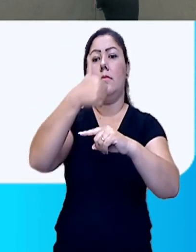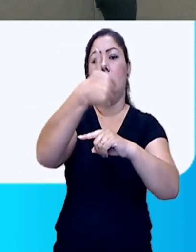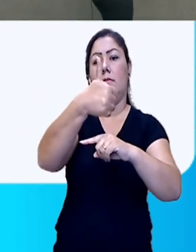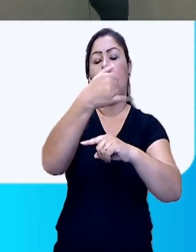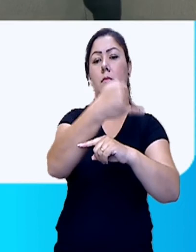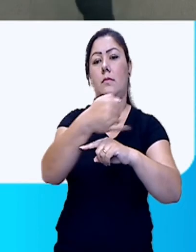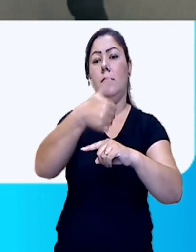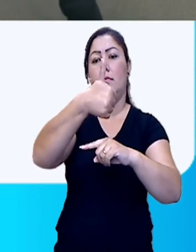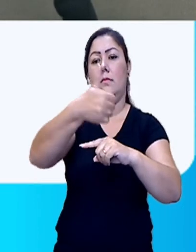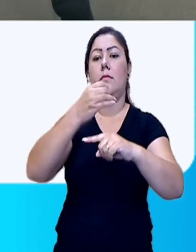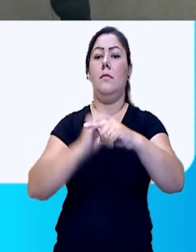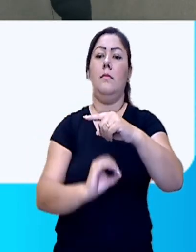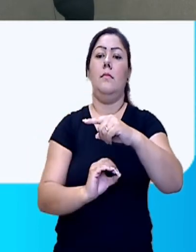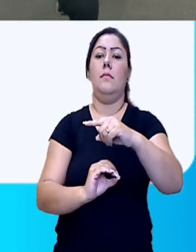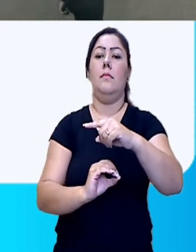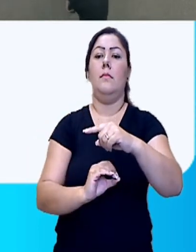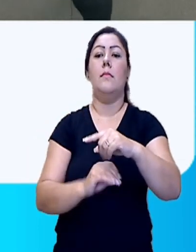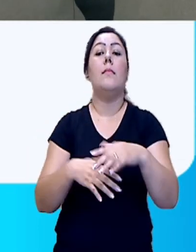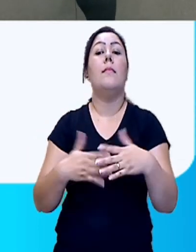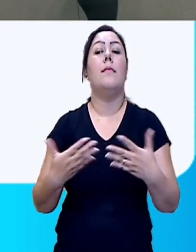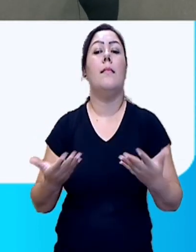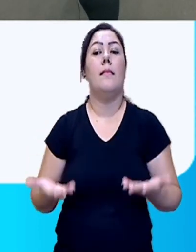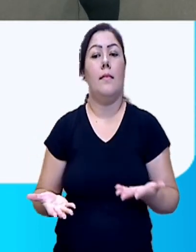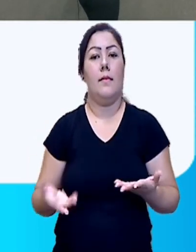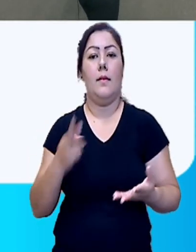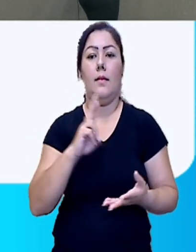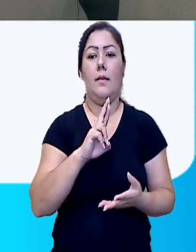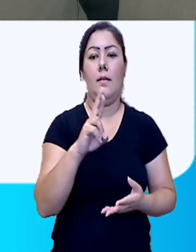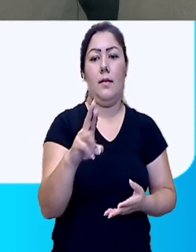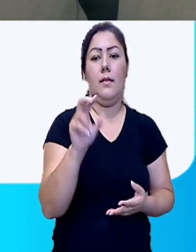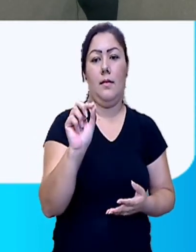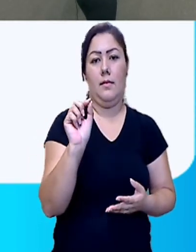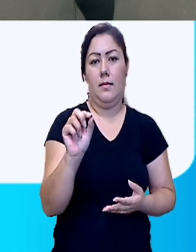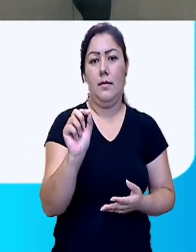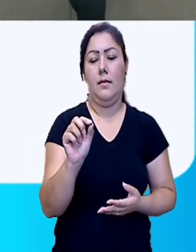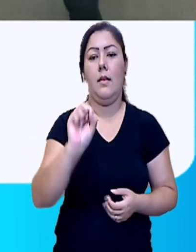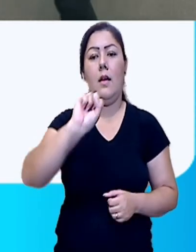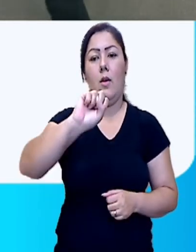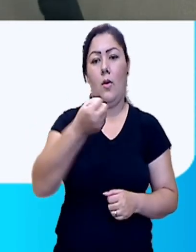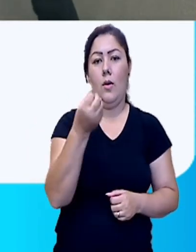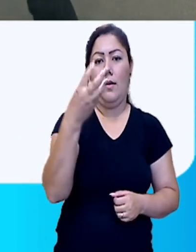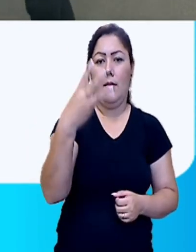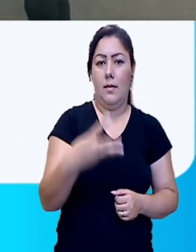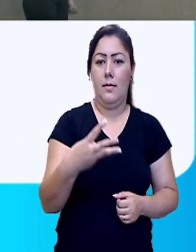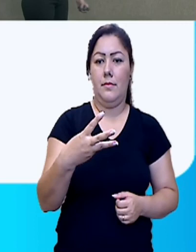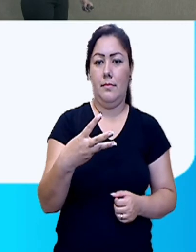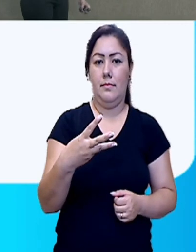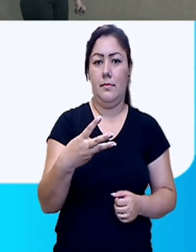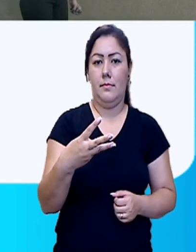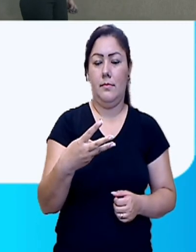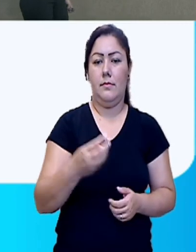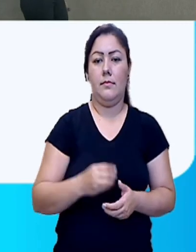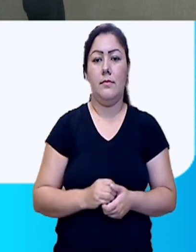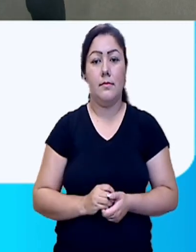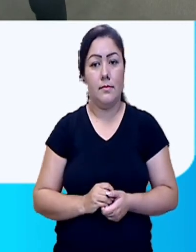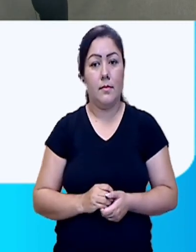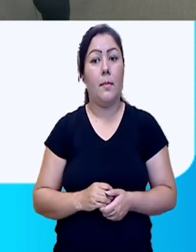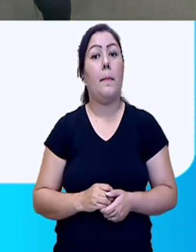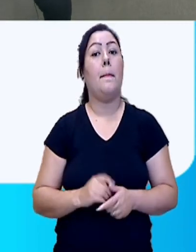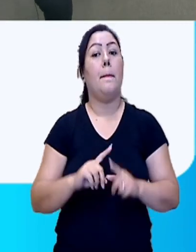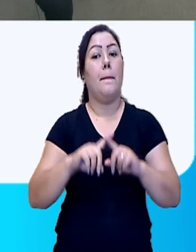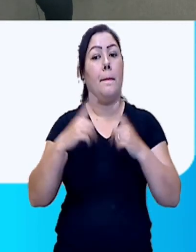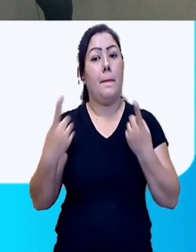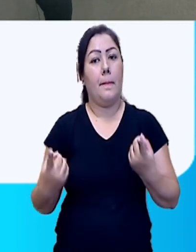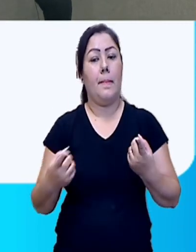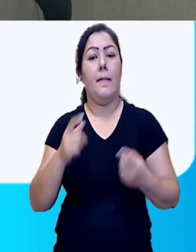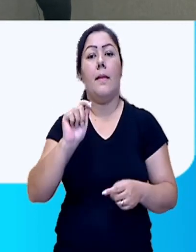menos 1, 0. Então, aqui, olha, a resposta aqui é igual a 83. Só que eu vou dar o sinal